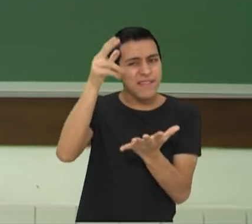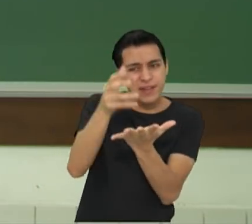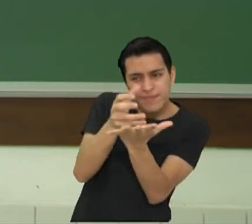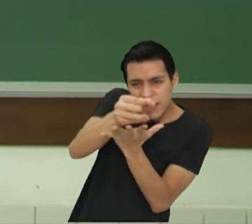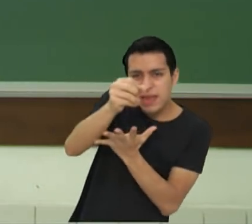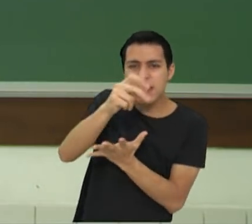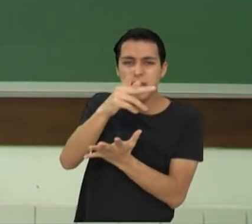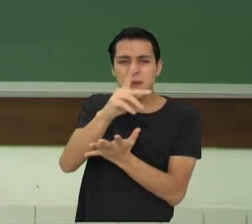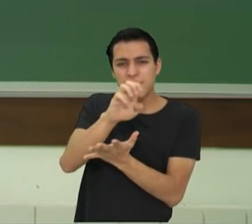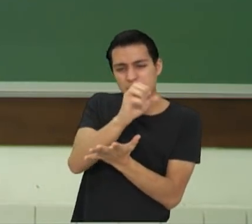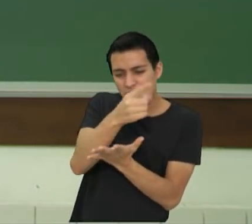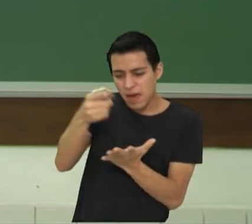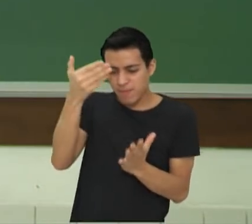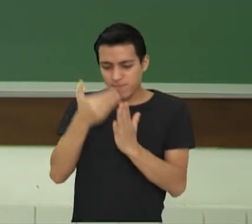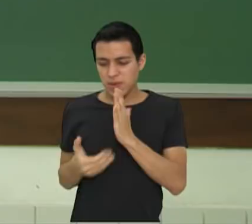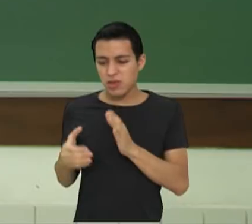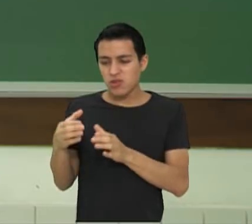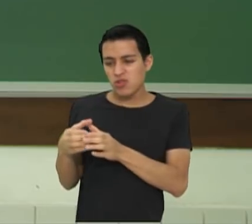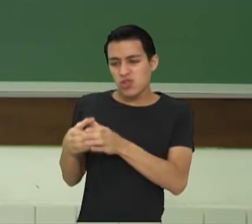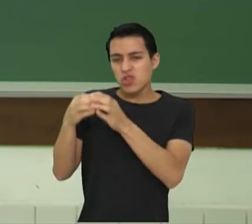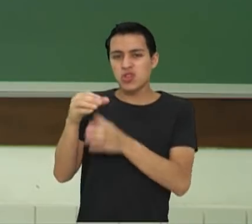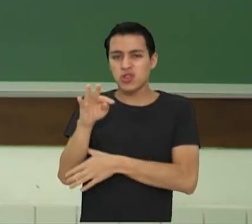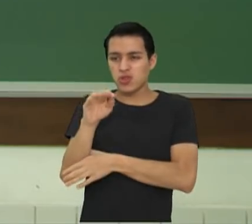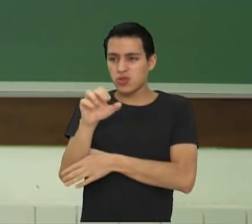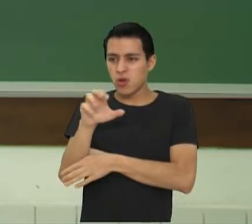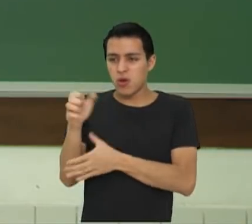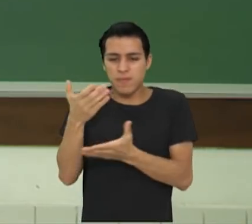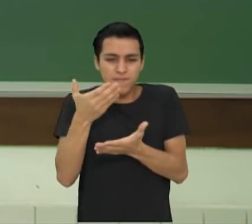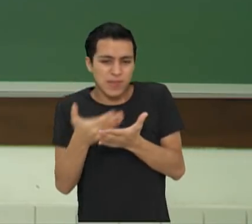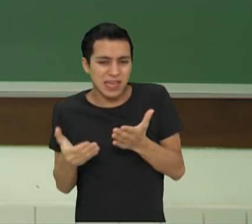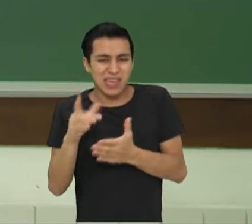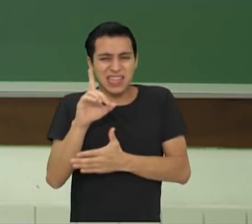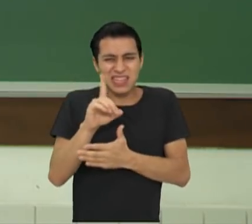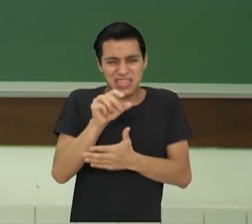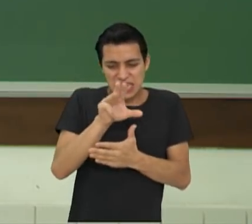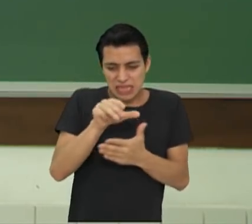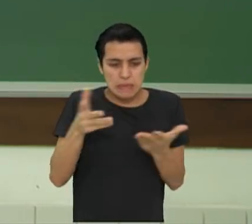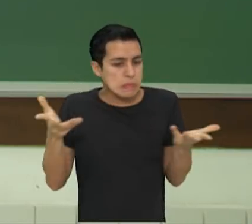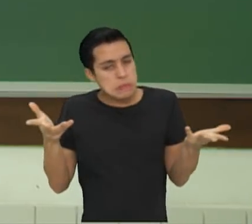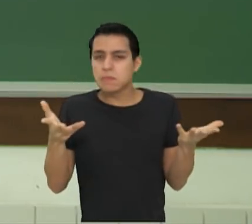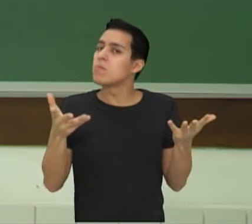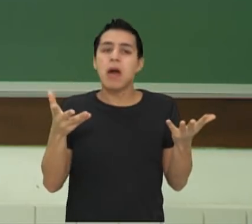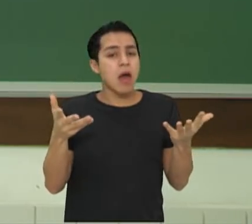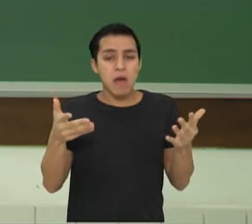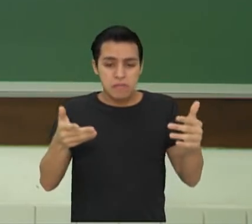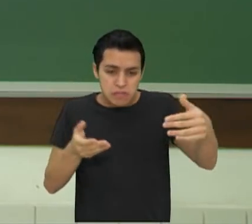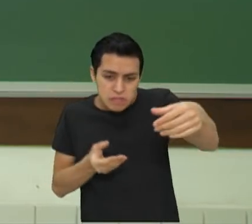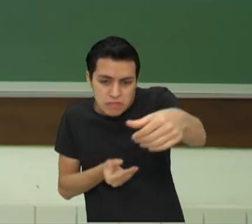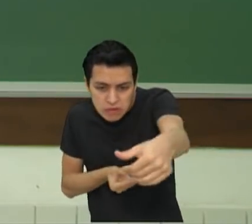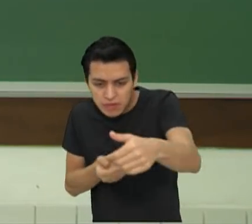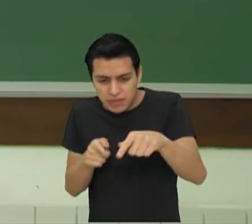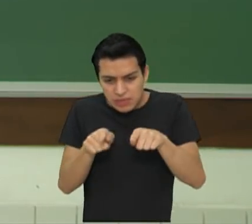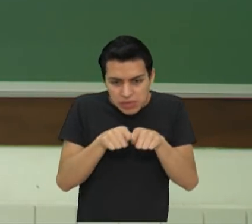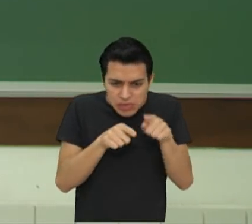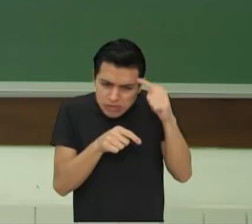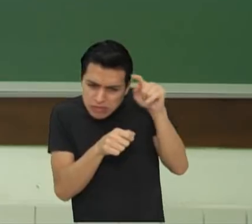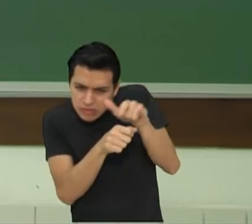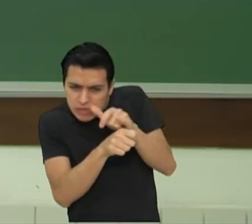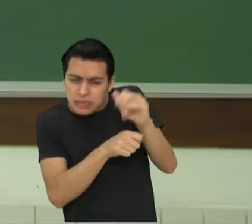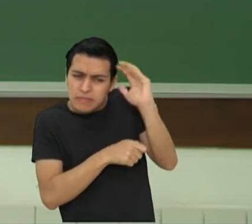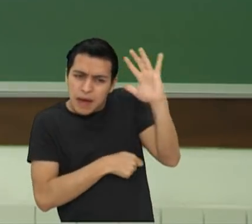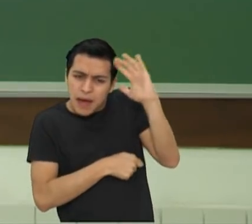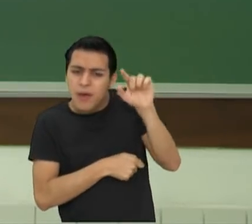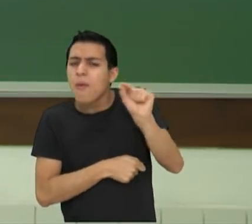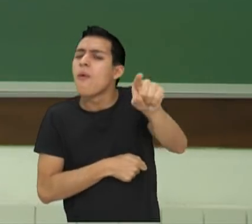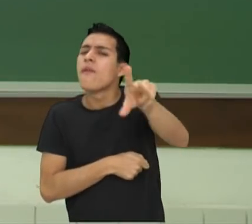mais fracos, e perdi minha torre, perdi minha dama, né? Então ele é um jogo que você tem que ter uma visão lá na frente. Mesma coisa aqui, às vezes